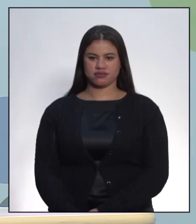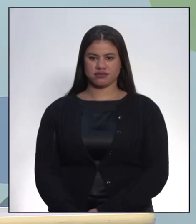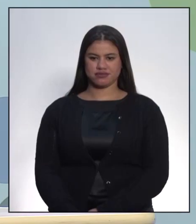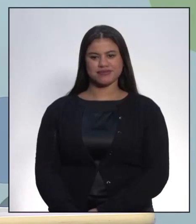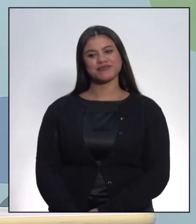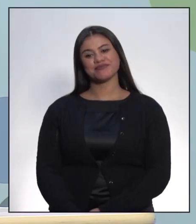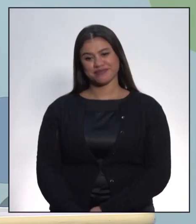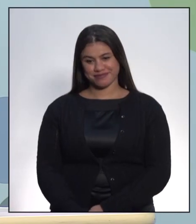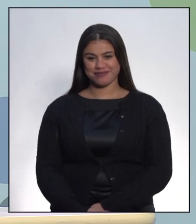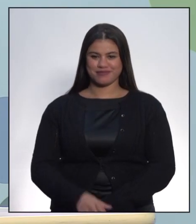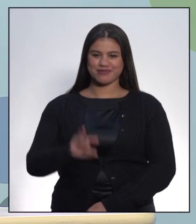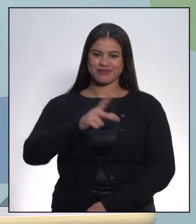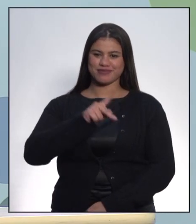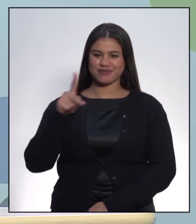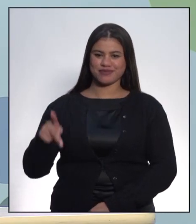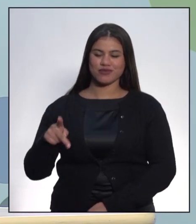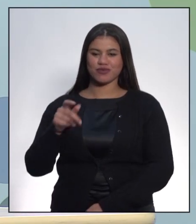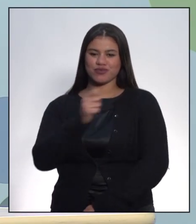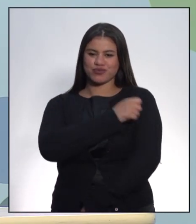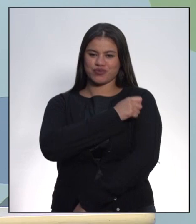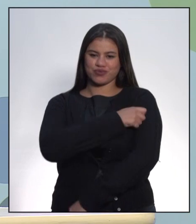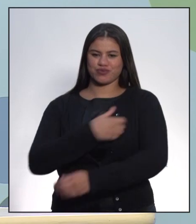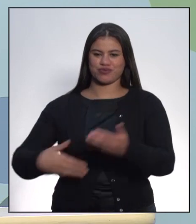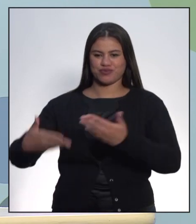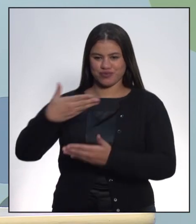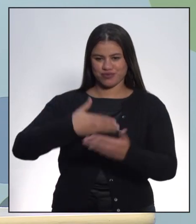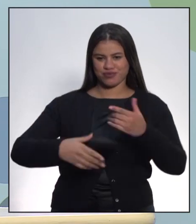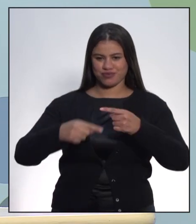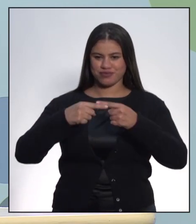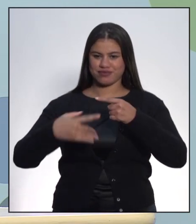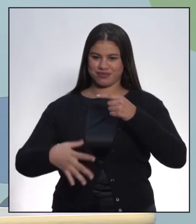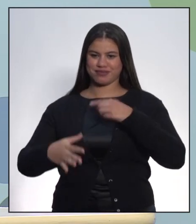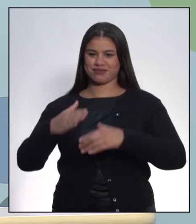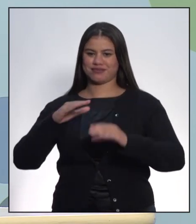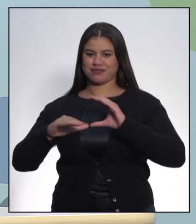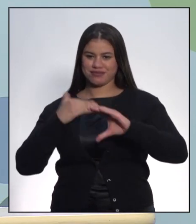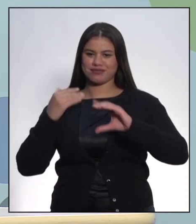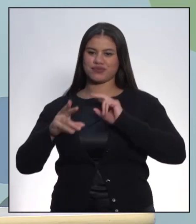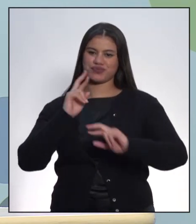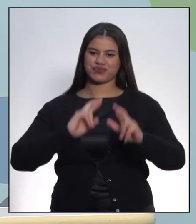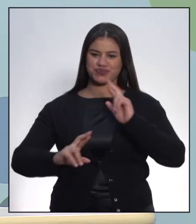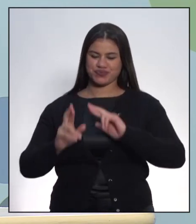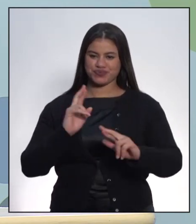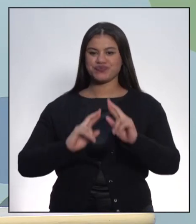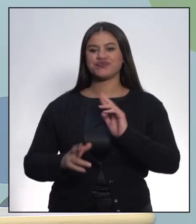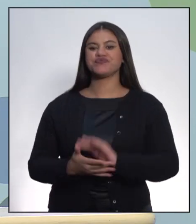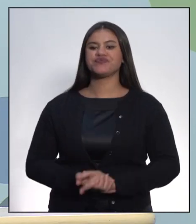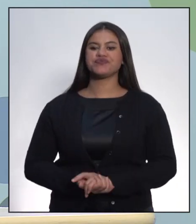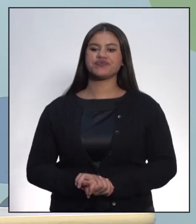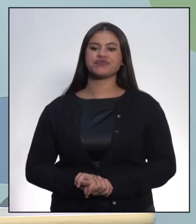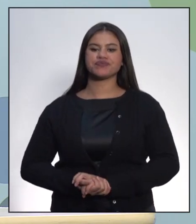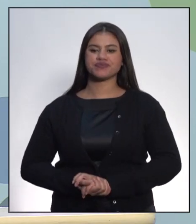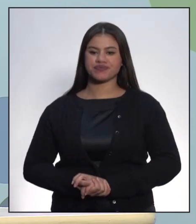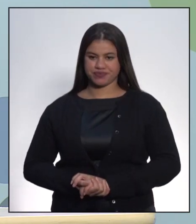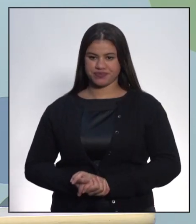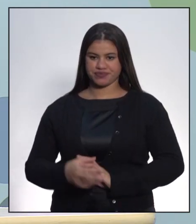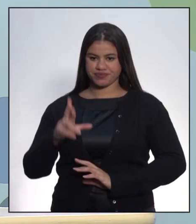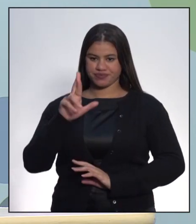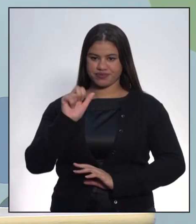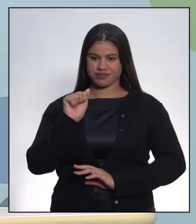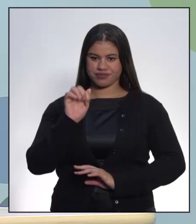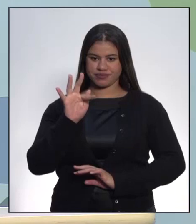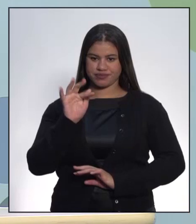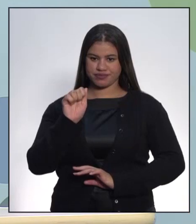Então, professor Mauro, os alunos estão aqui interagindo bem pelo chat, estão aqui mandando suas respostas, tá? Ótimo. O Rafael,